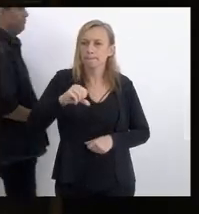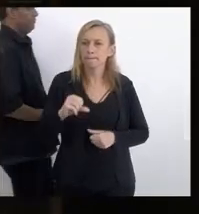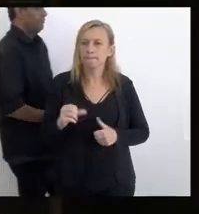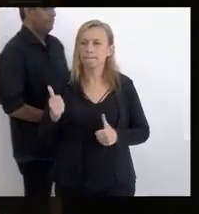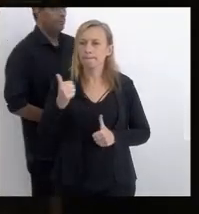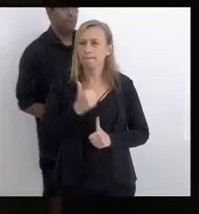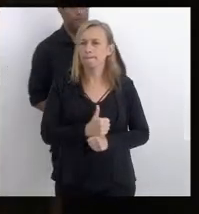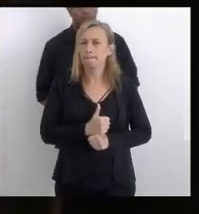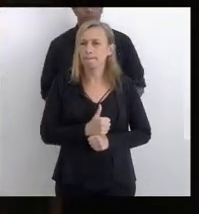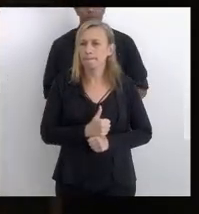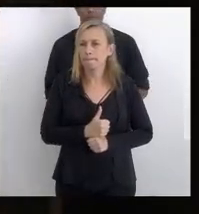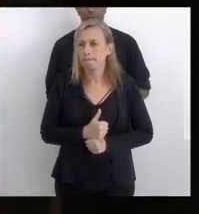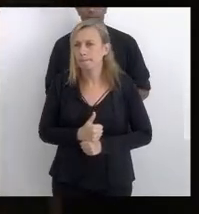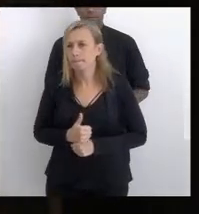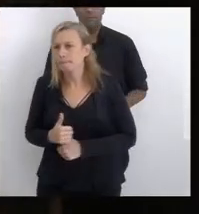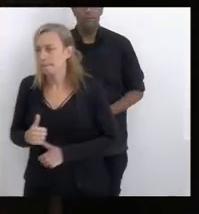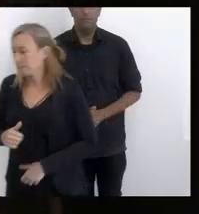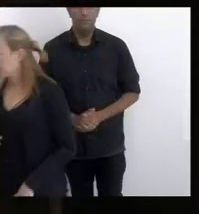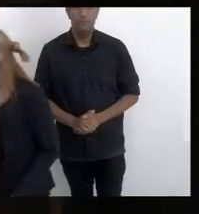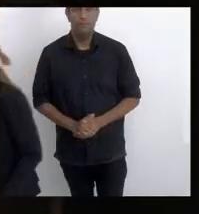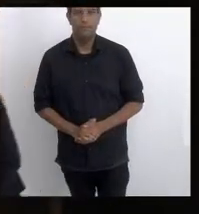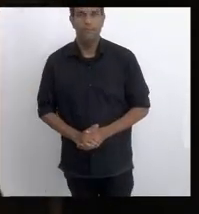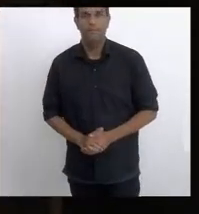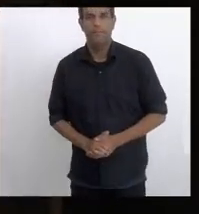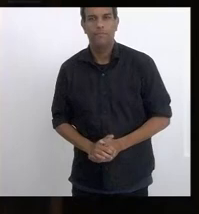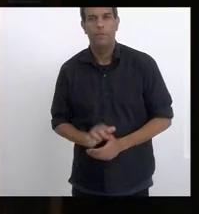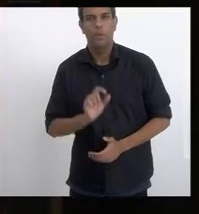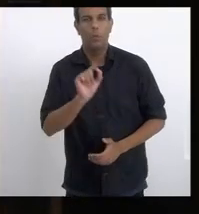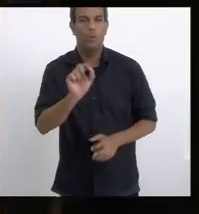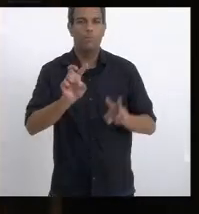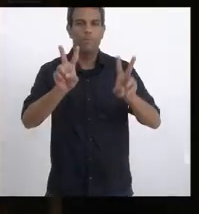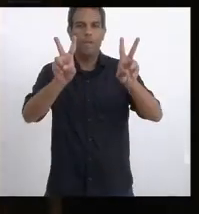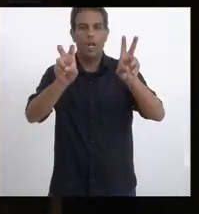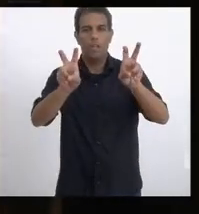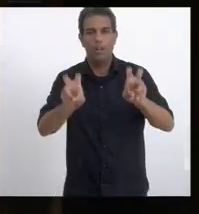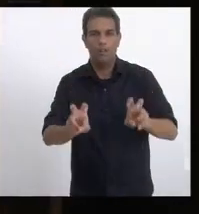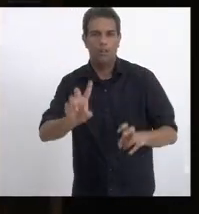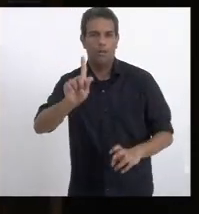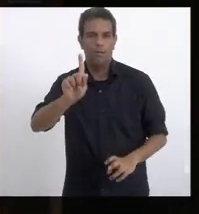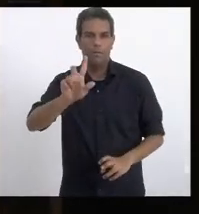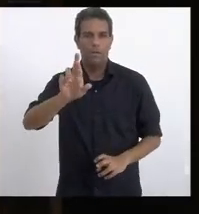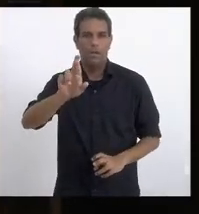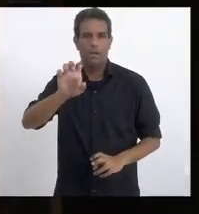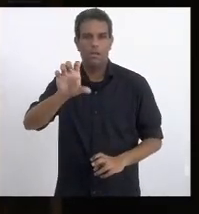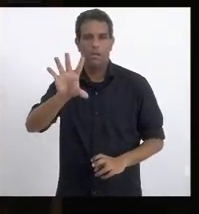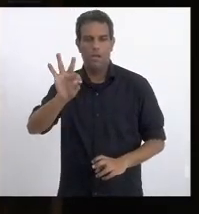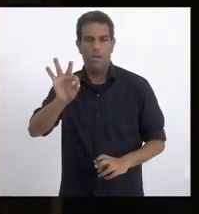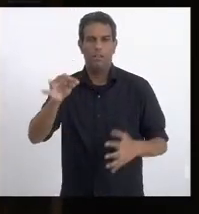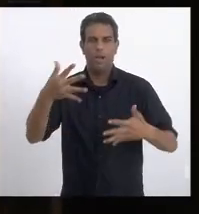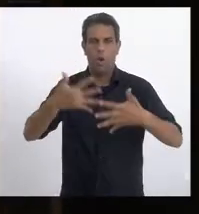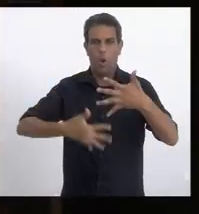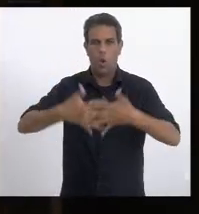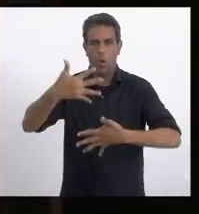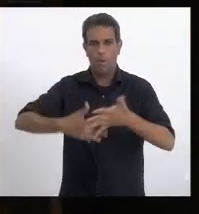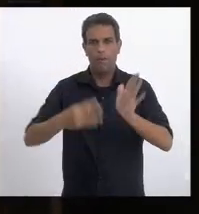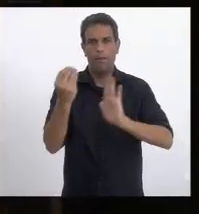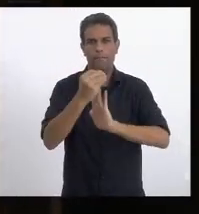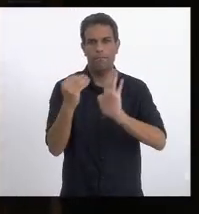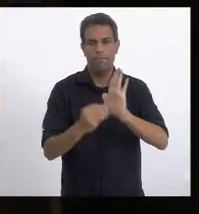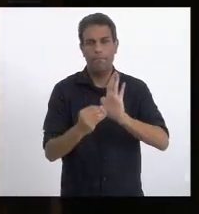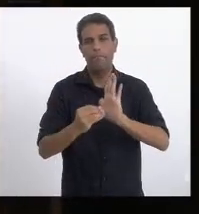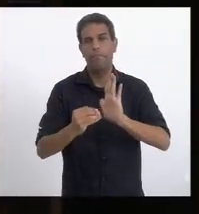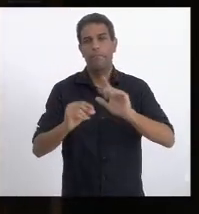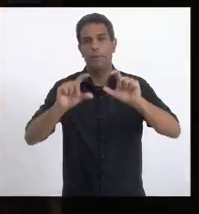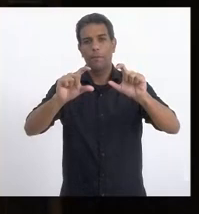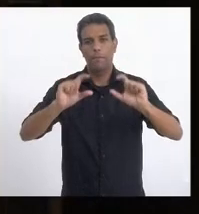tira aquelas formas aquela aquela aqueles tópicos do da Gretchen que trazem trás embaraço e o parágrafo